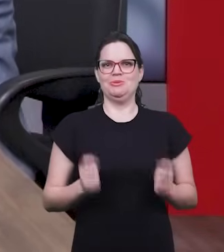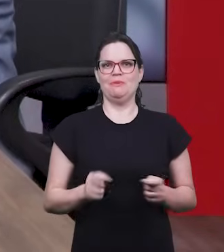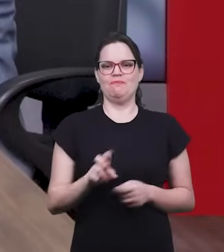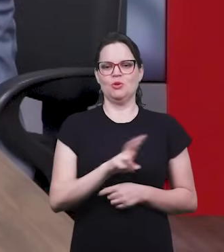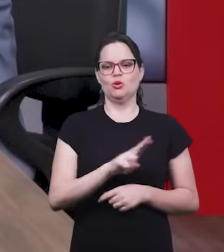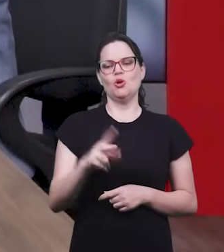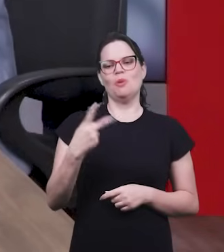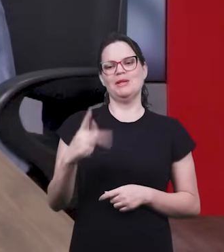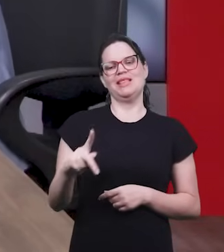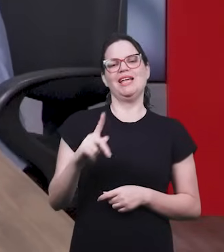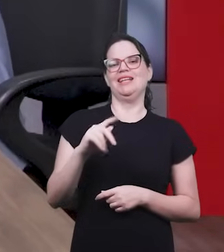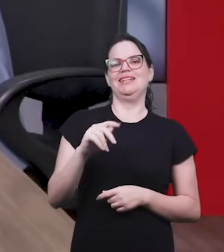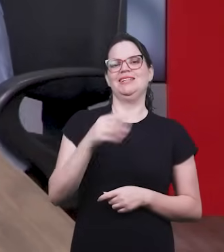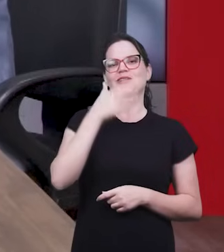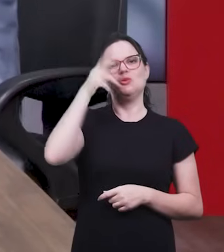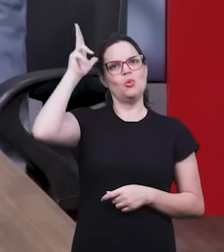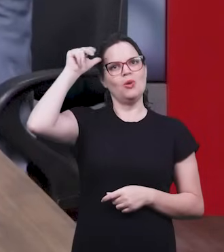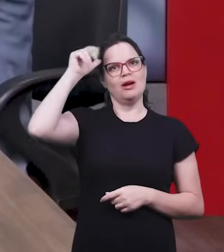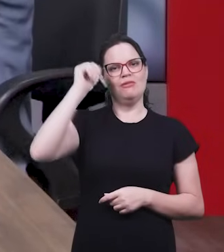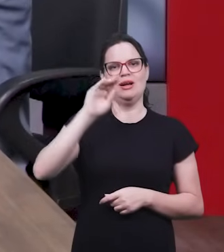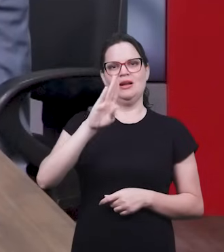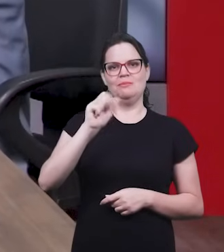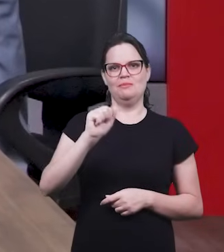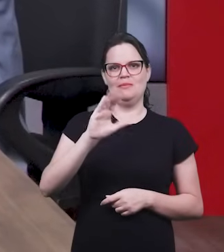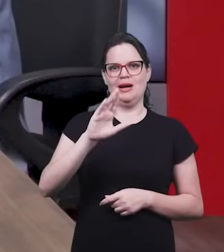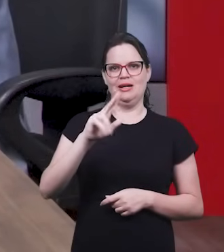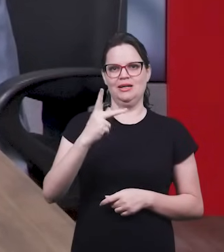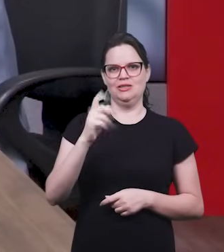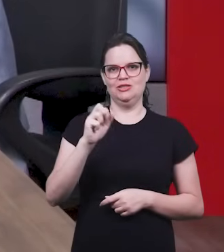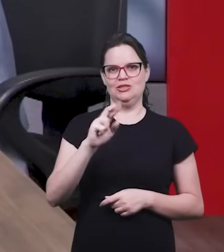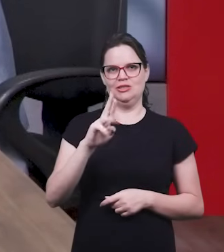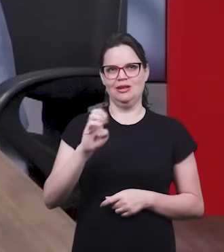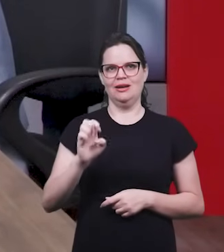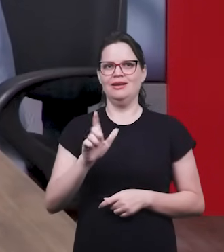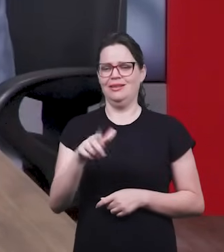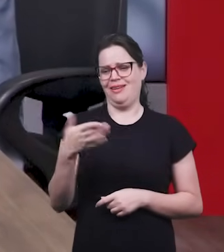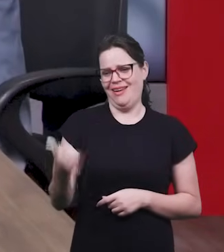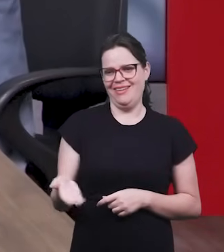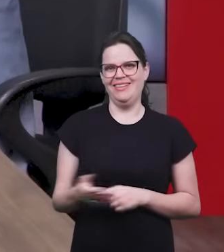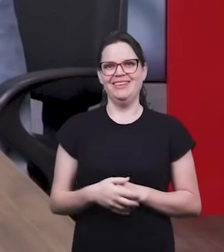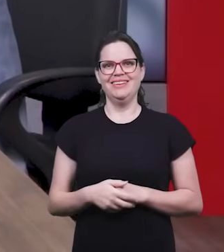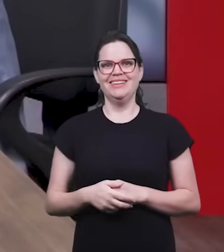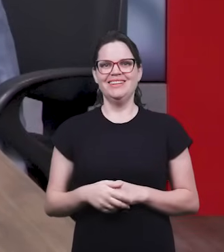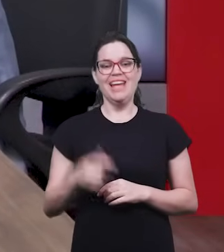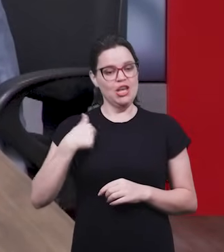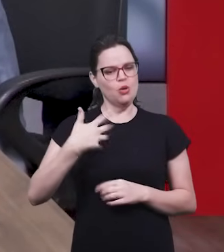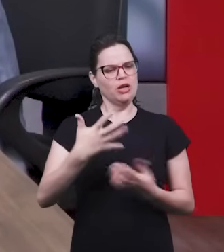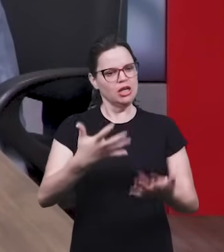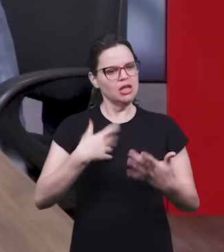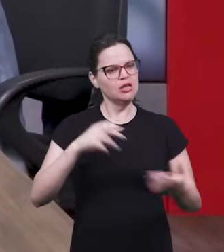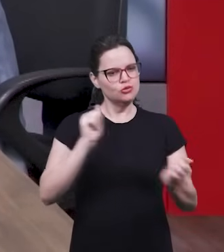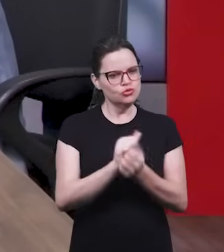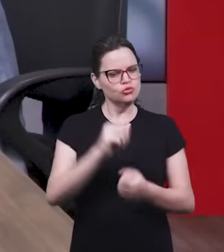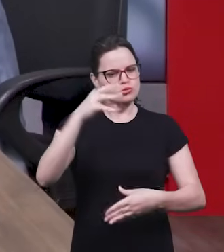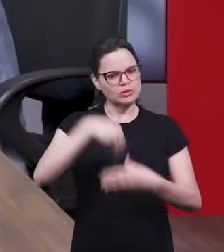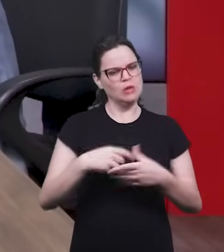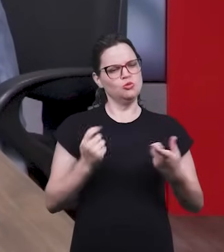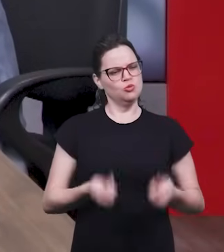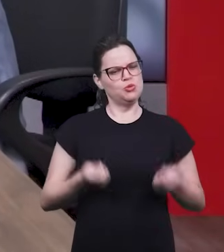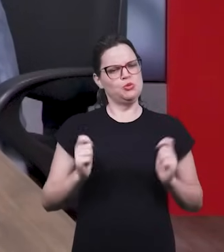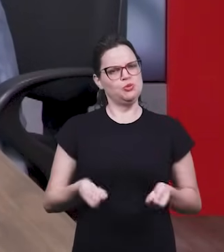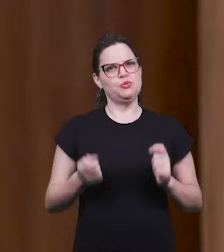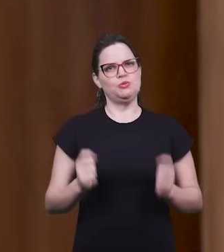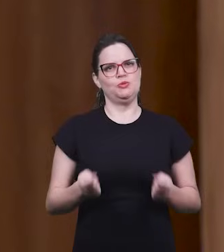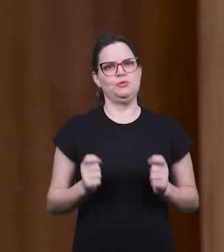chamava Bacharel. O tal do Bacharel. Já era chique o cavalo. É, então, uma charrete